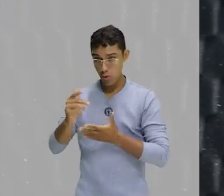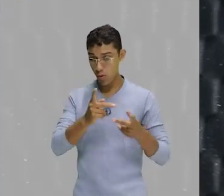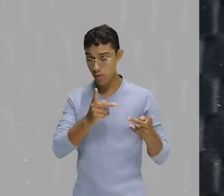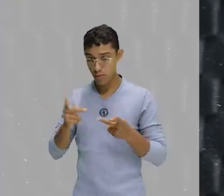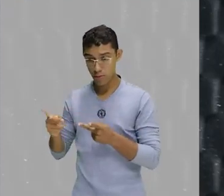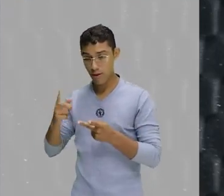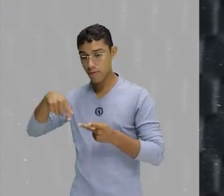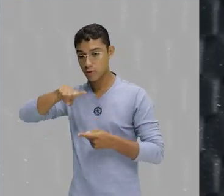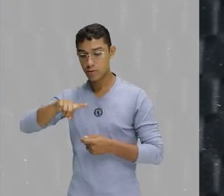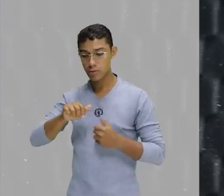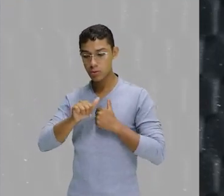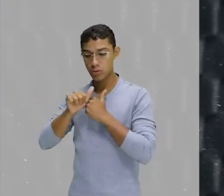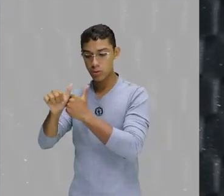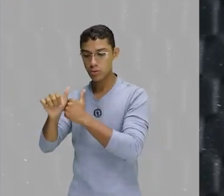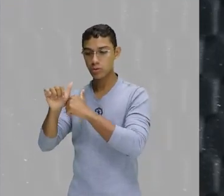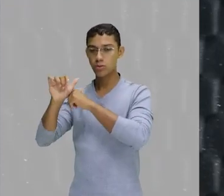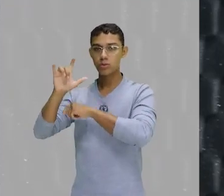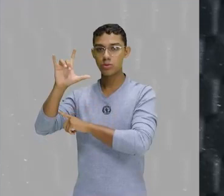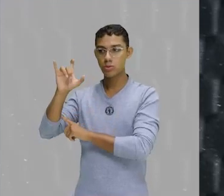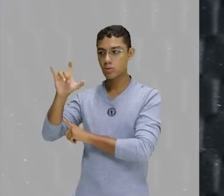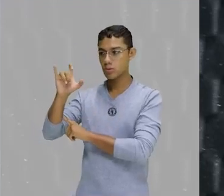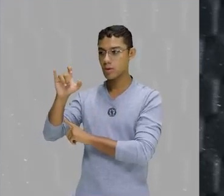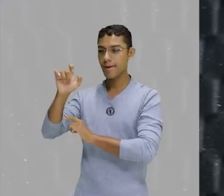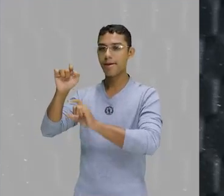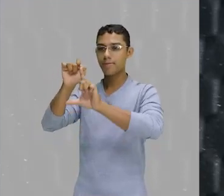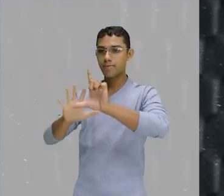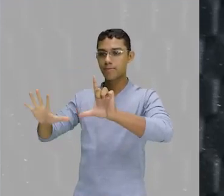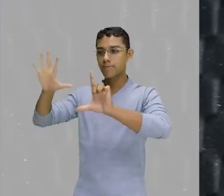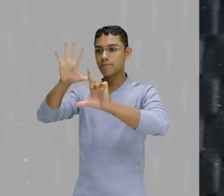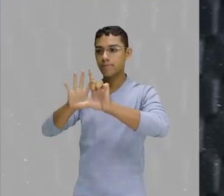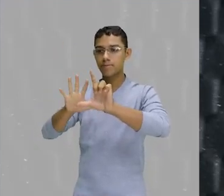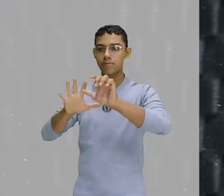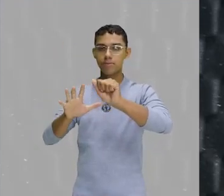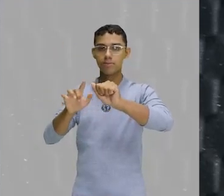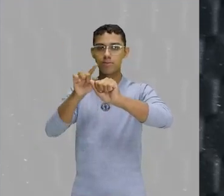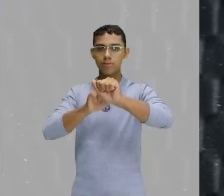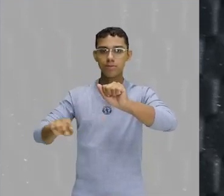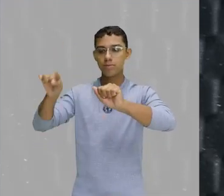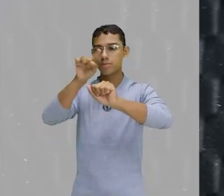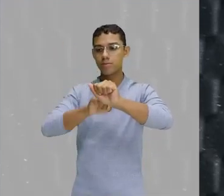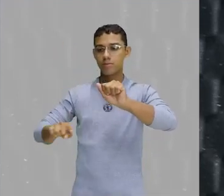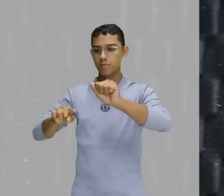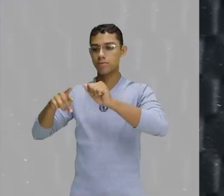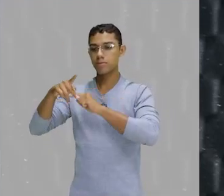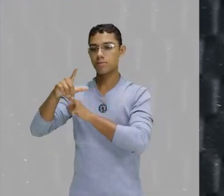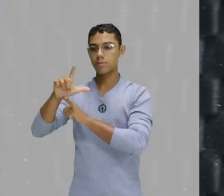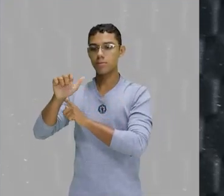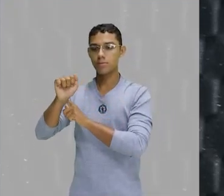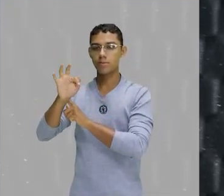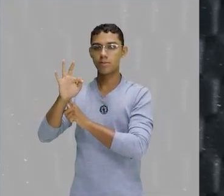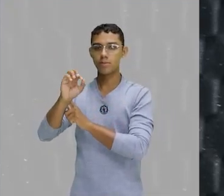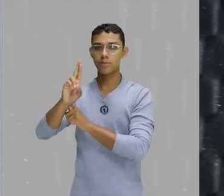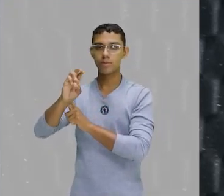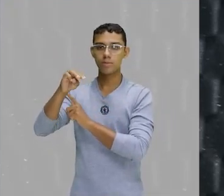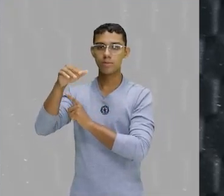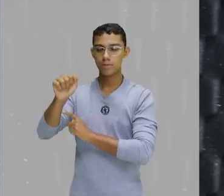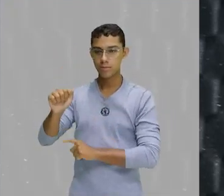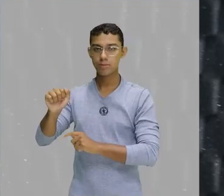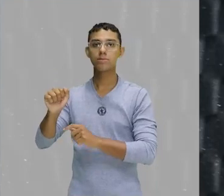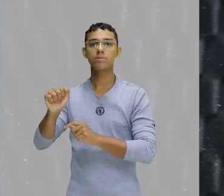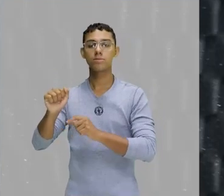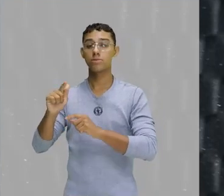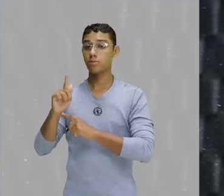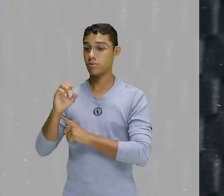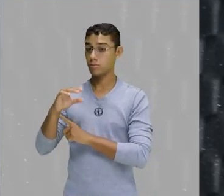para nos seguir lá no Instagram, @plataforma Gonçalves Dias, para acompanhar os nossos podcasts no hashtag Fica em Casa Aprendendo, no programa